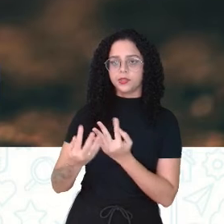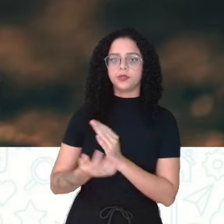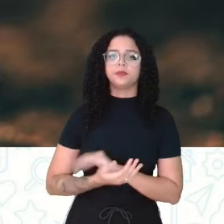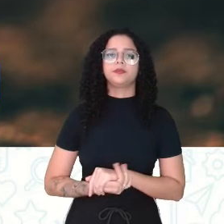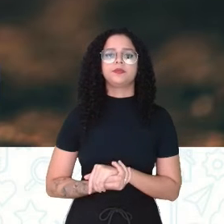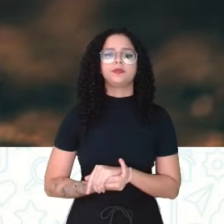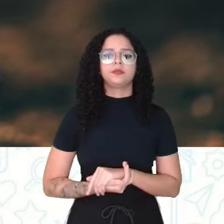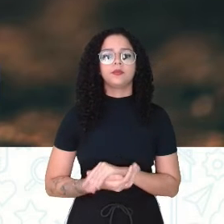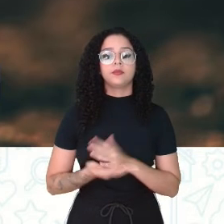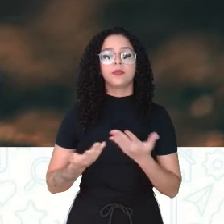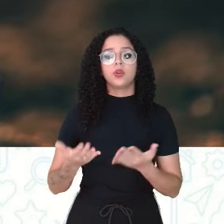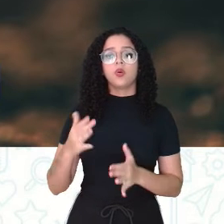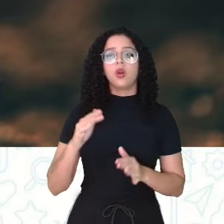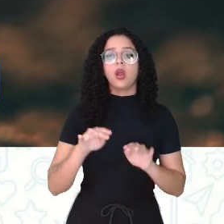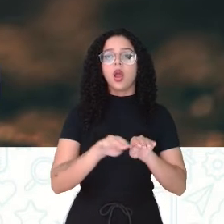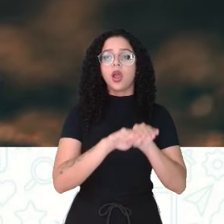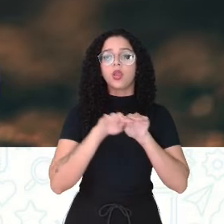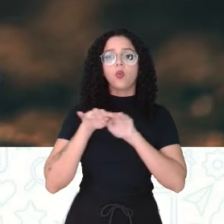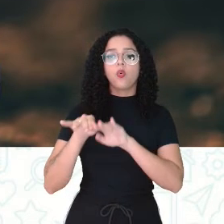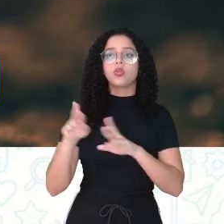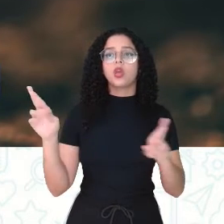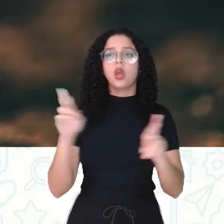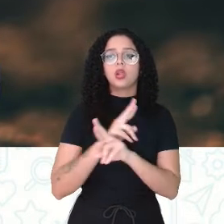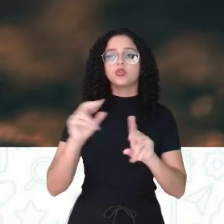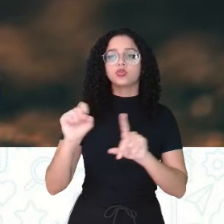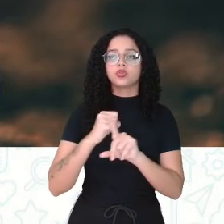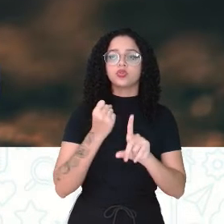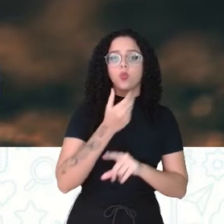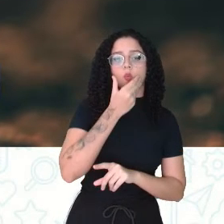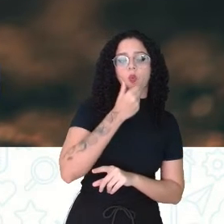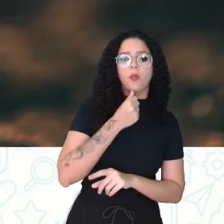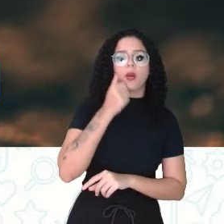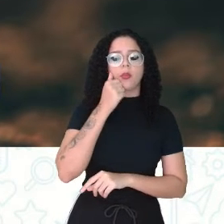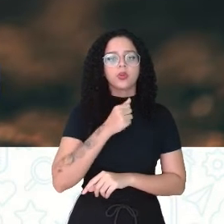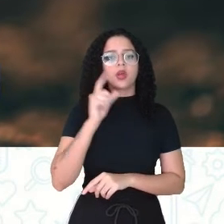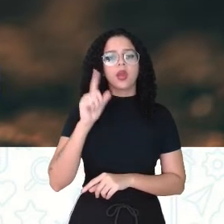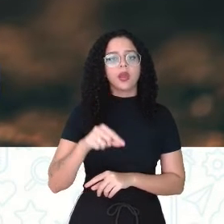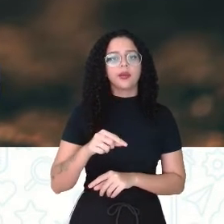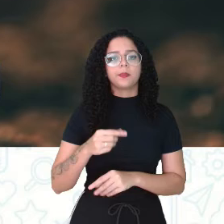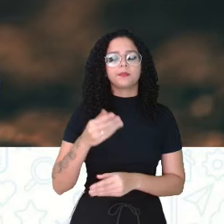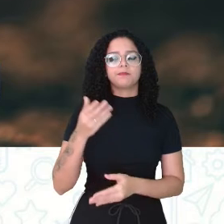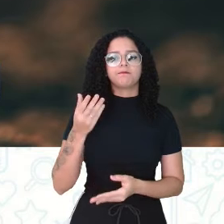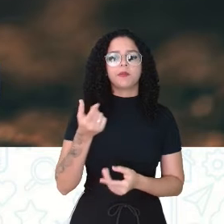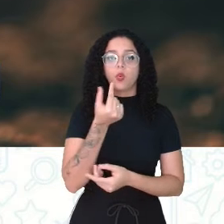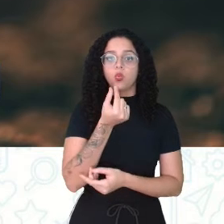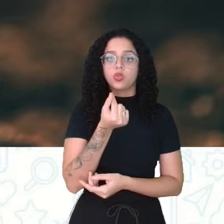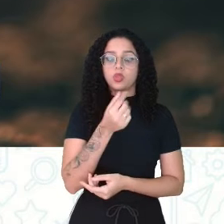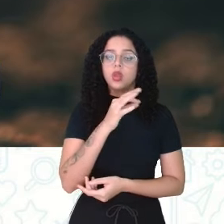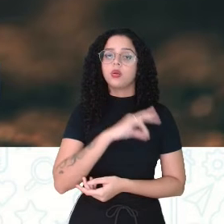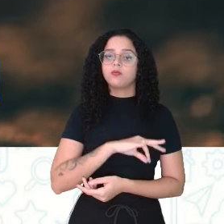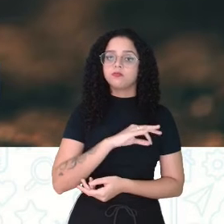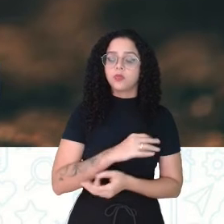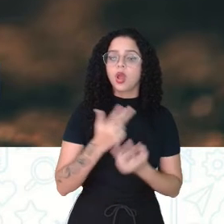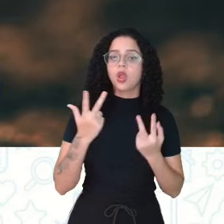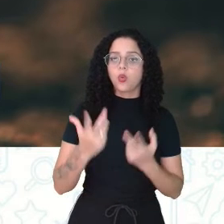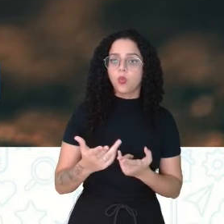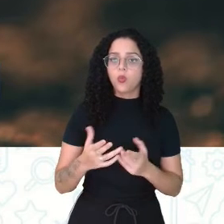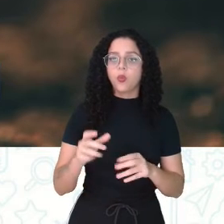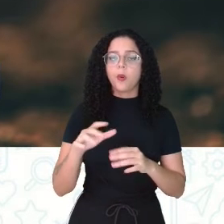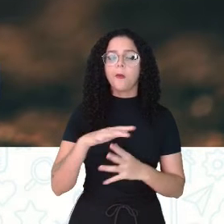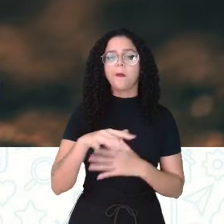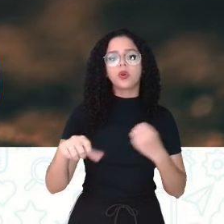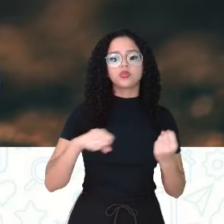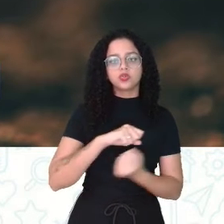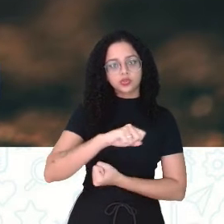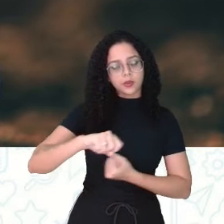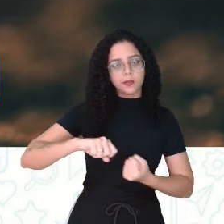certo? A igualdade das relações sociais entre homens e mulheres é condição essencial para a sustentabilidade da